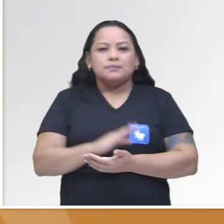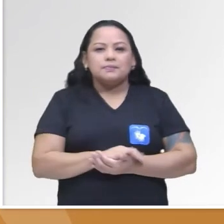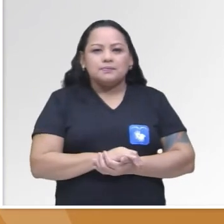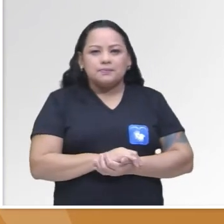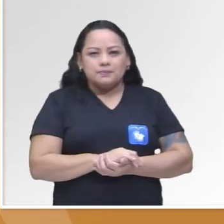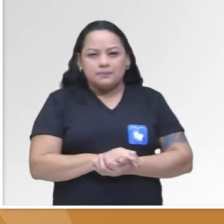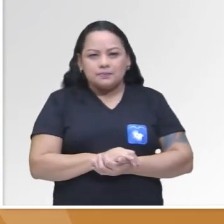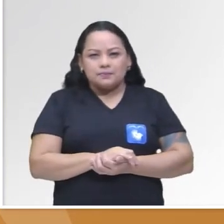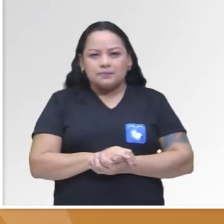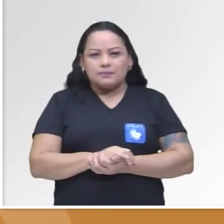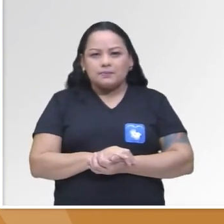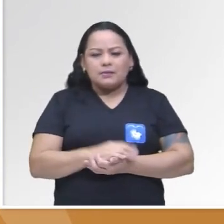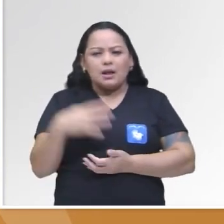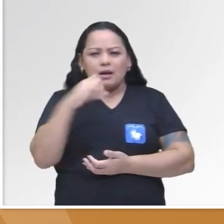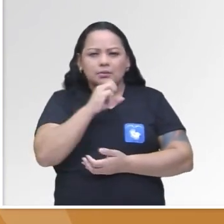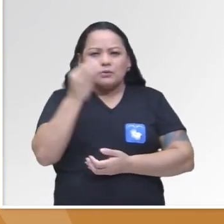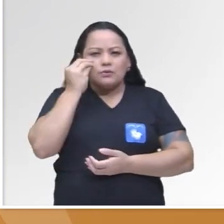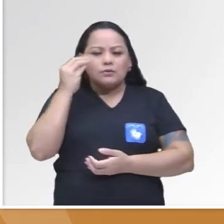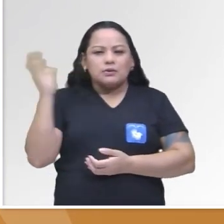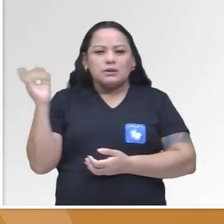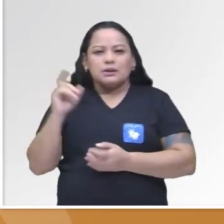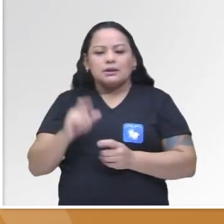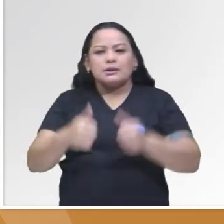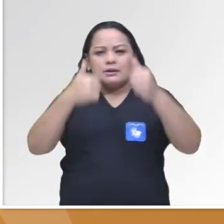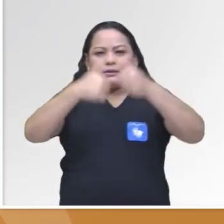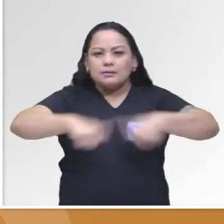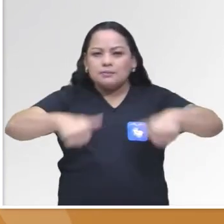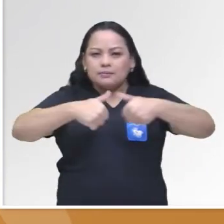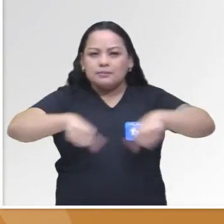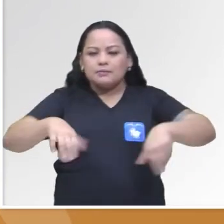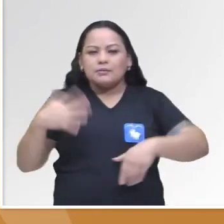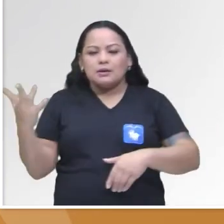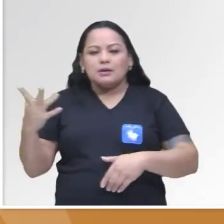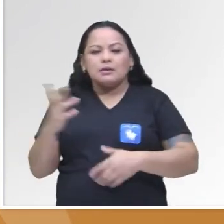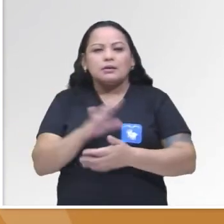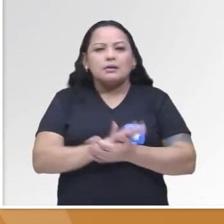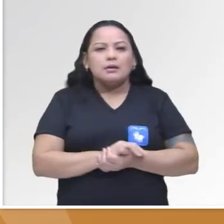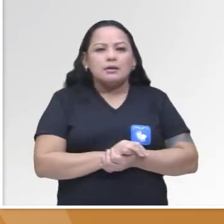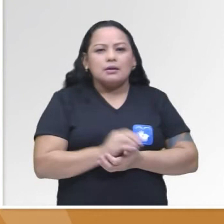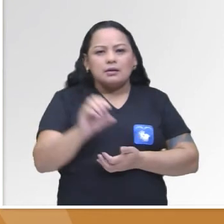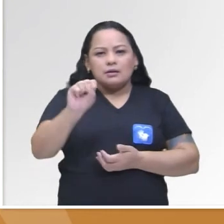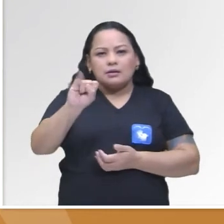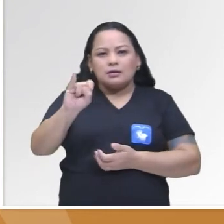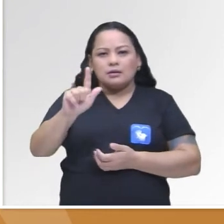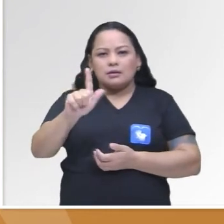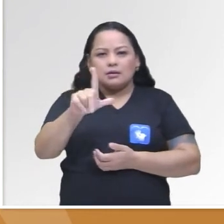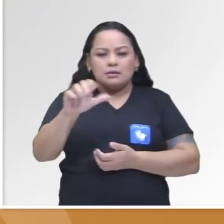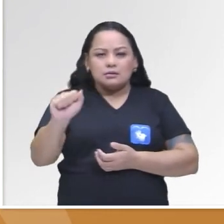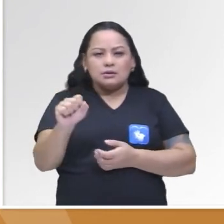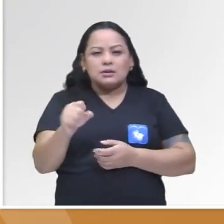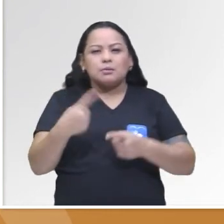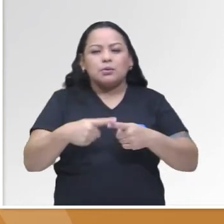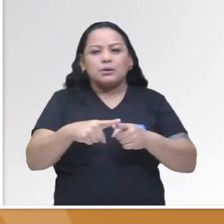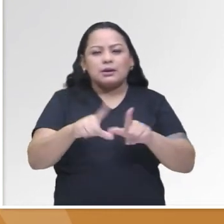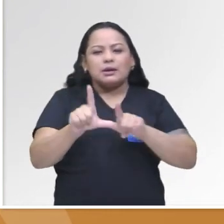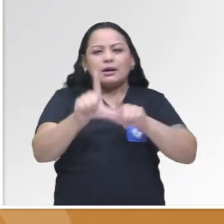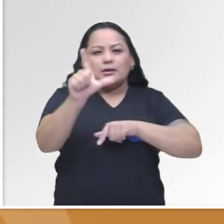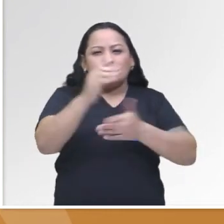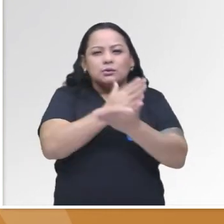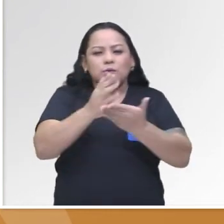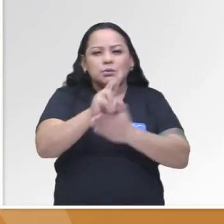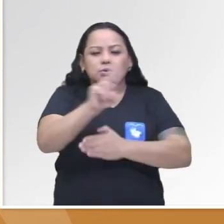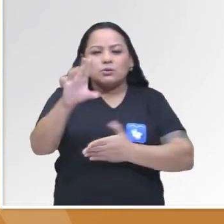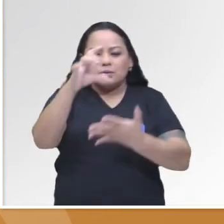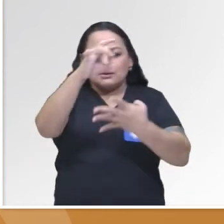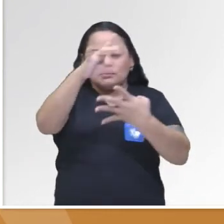nosso cartaz, que estava presente ali a sigla dos nomes dele. Então, você tem um